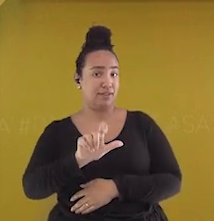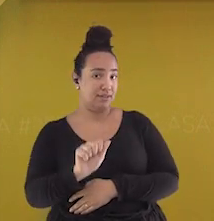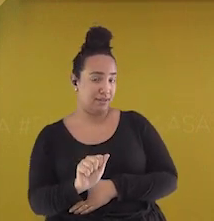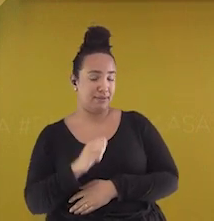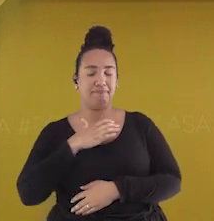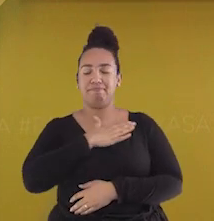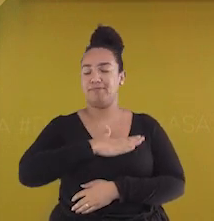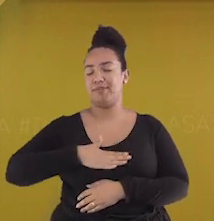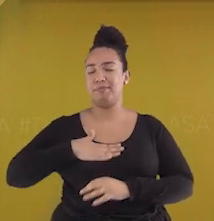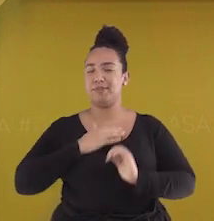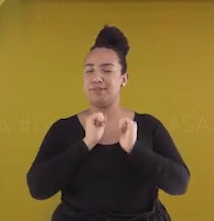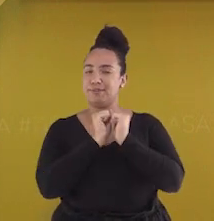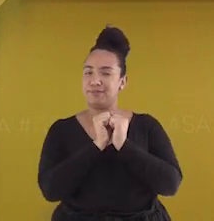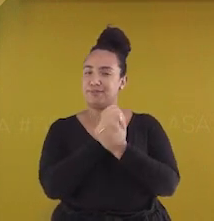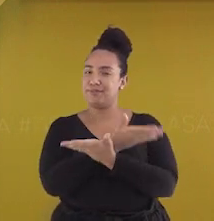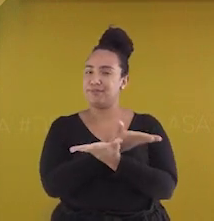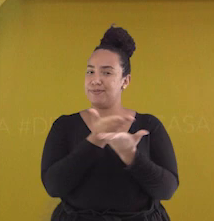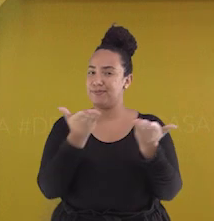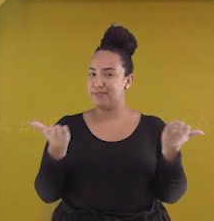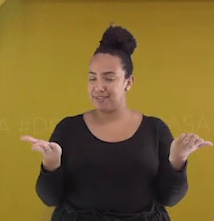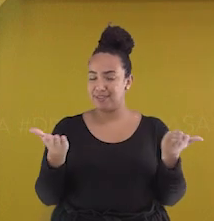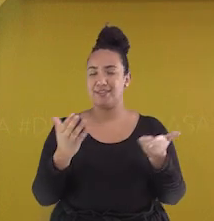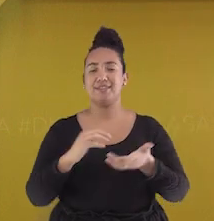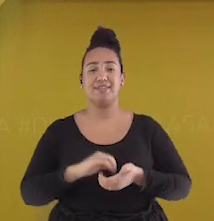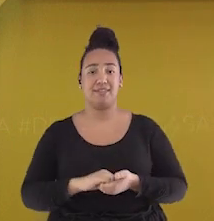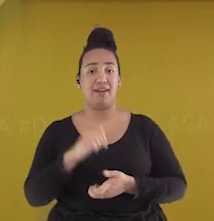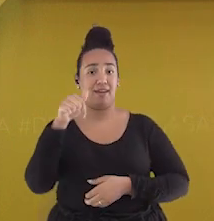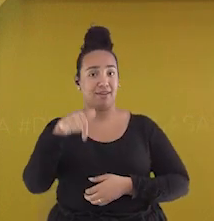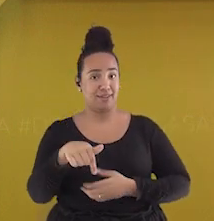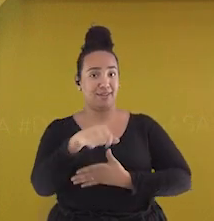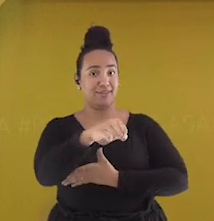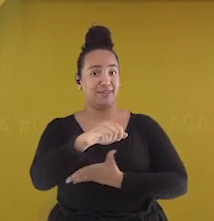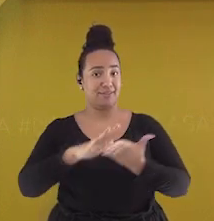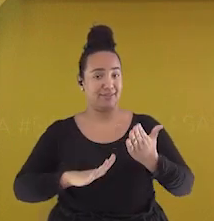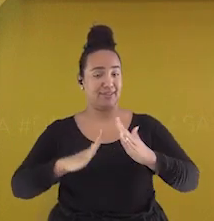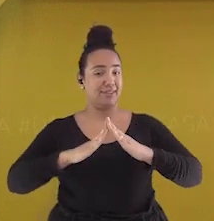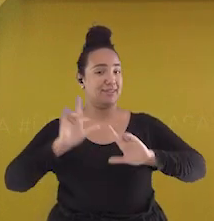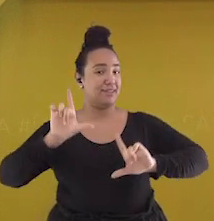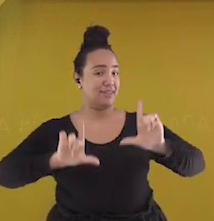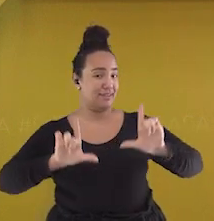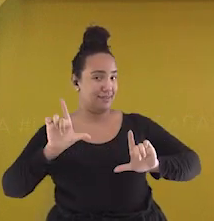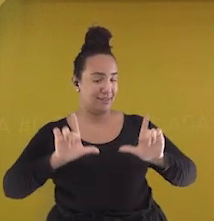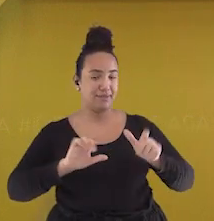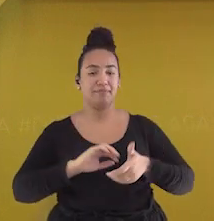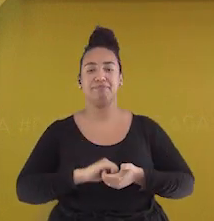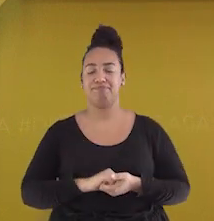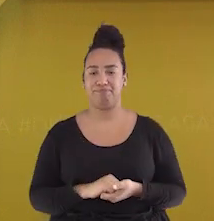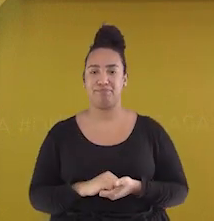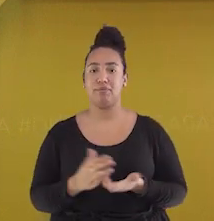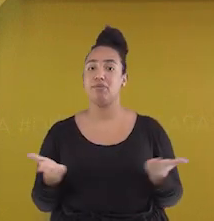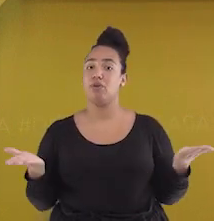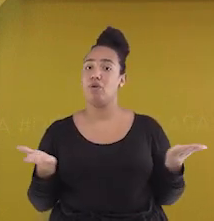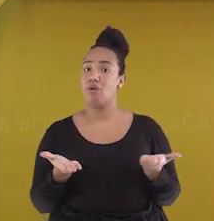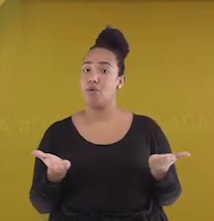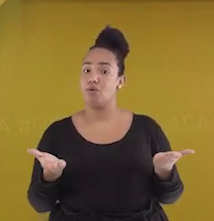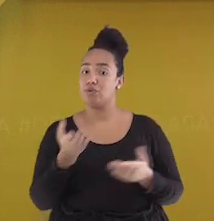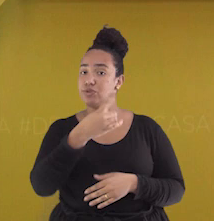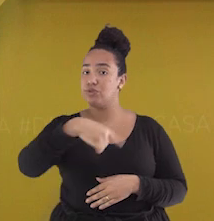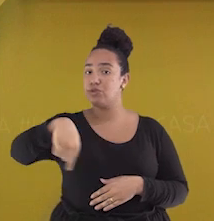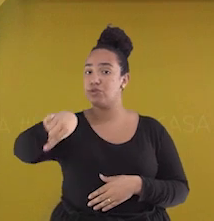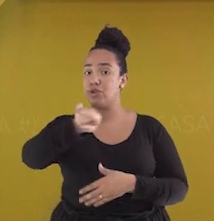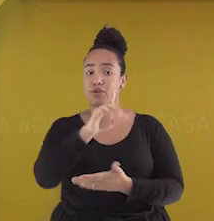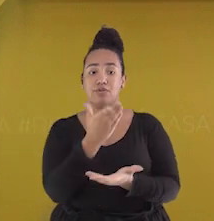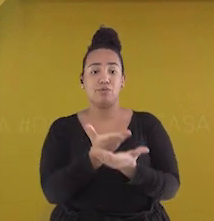sempre um prazer ter a companhia de vocês aqui em mais uma aula do Dever em Casa na TV. Hoje nós vamos